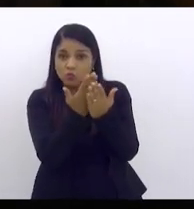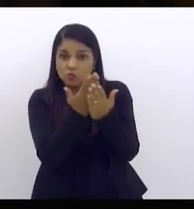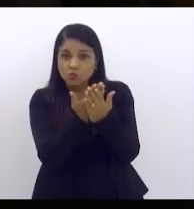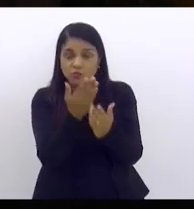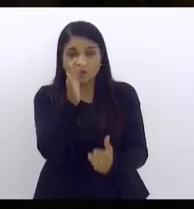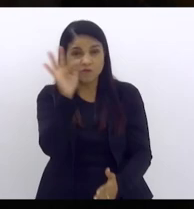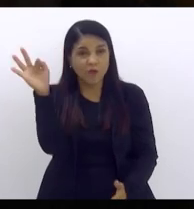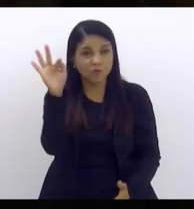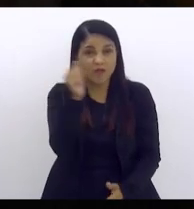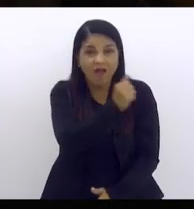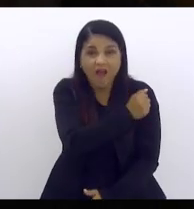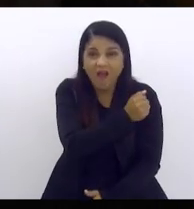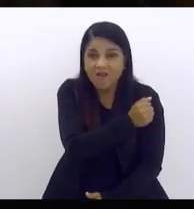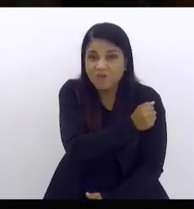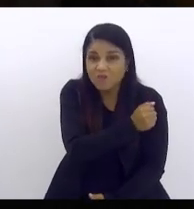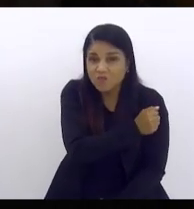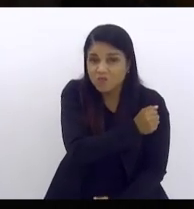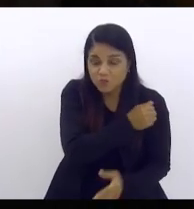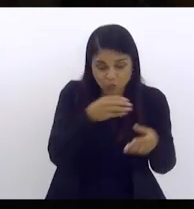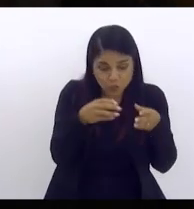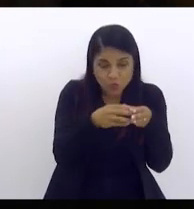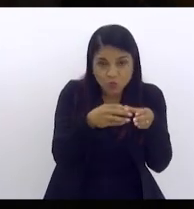de medicina,